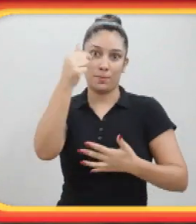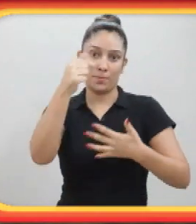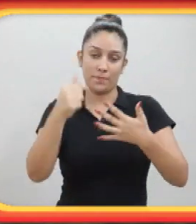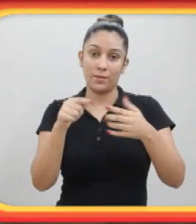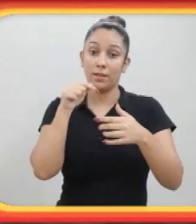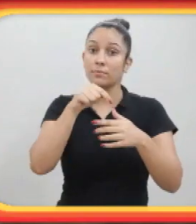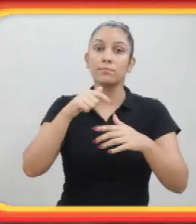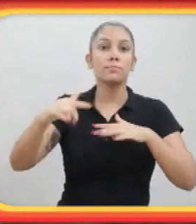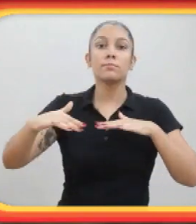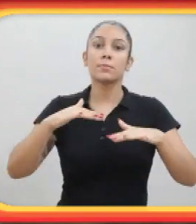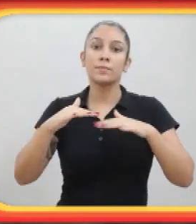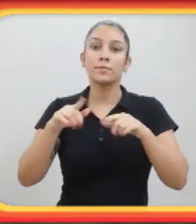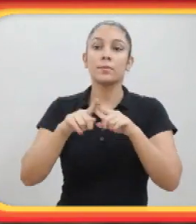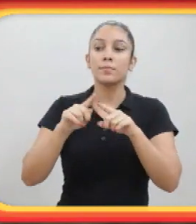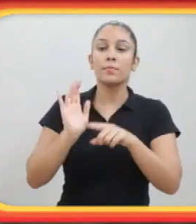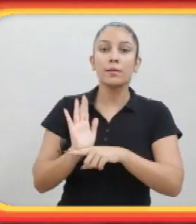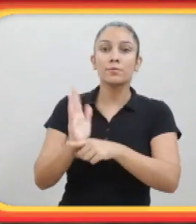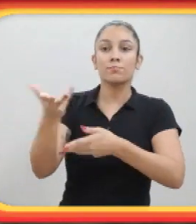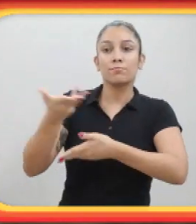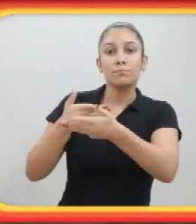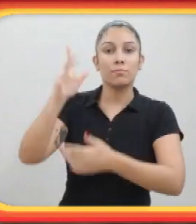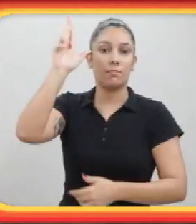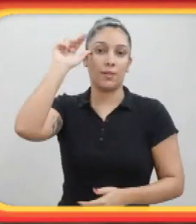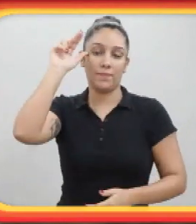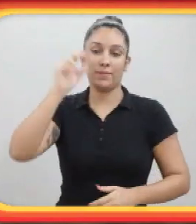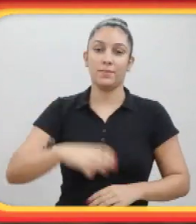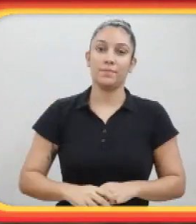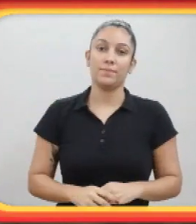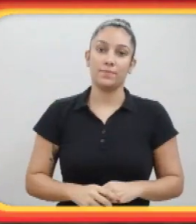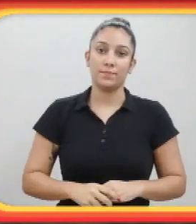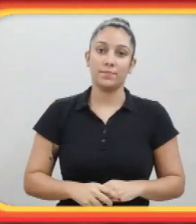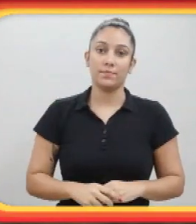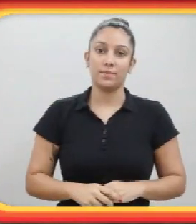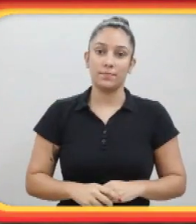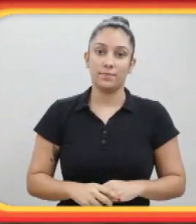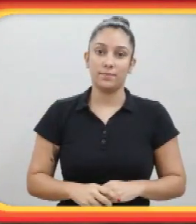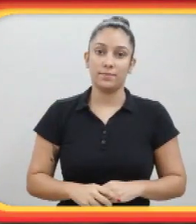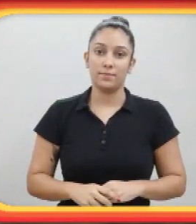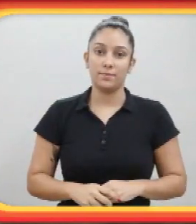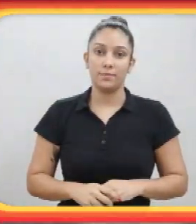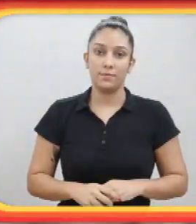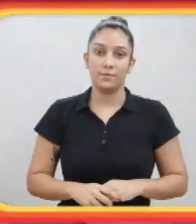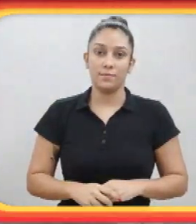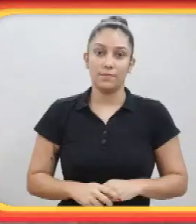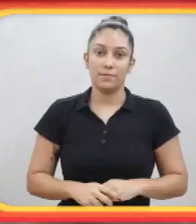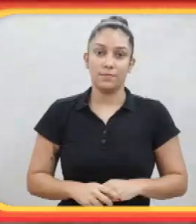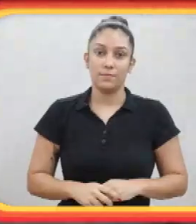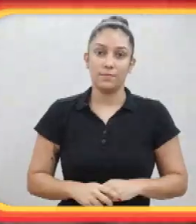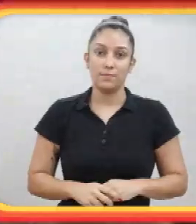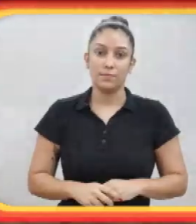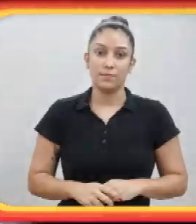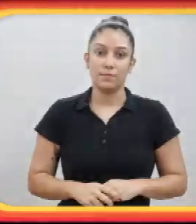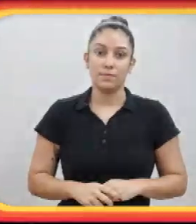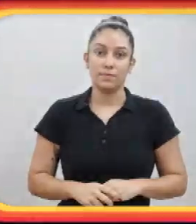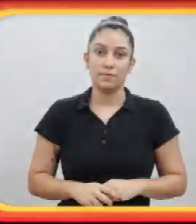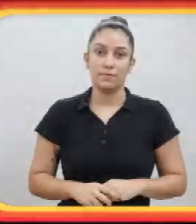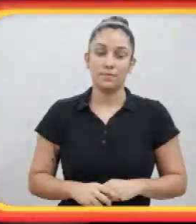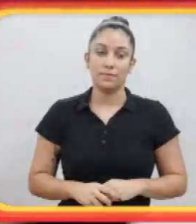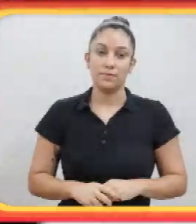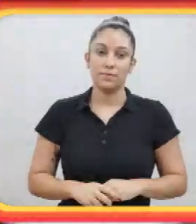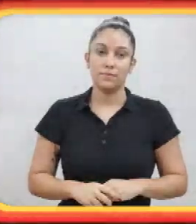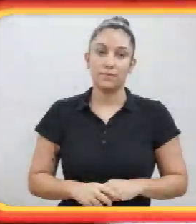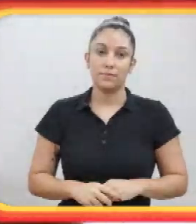esse movimento tridimensional, ele é dotado de ritmo, né? Então, muitas crianças